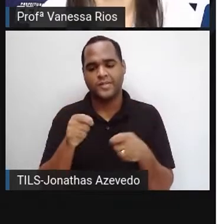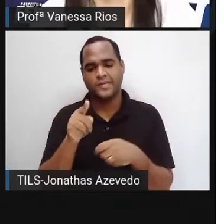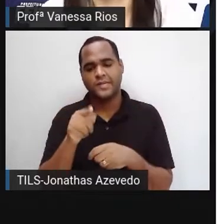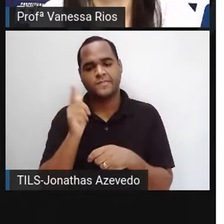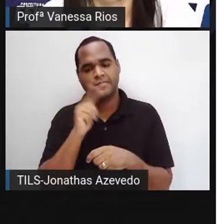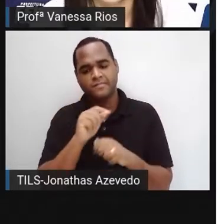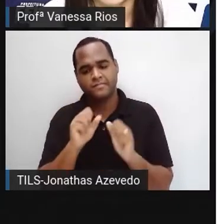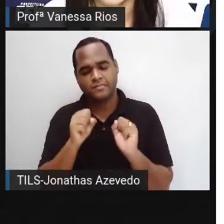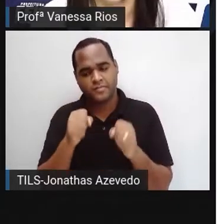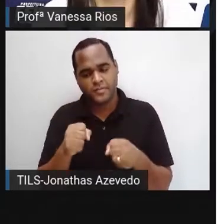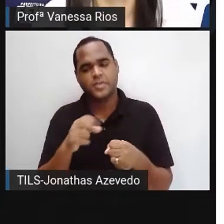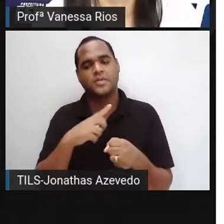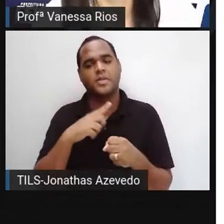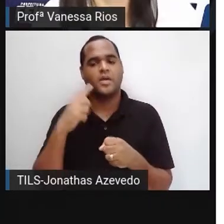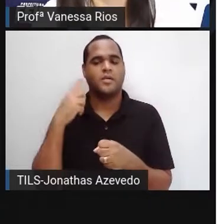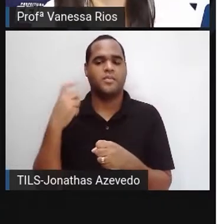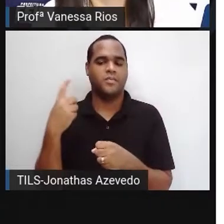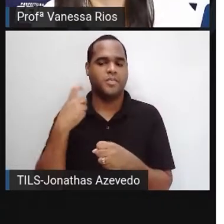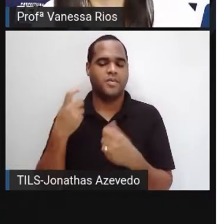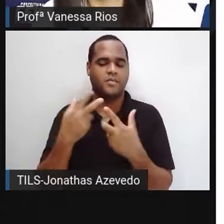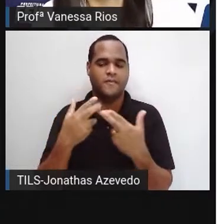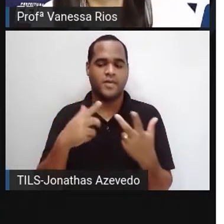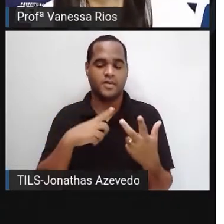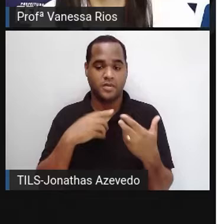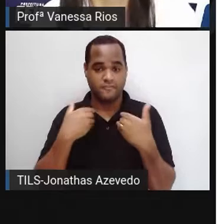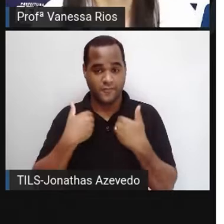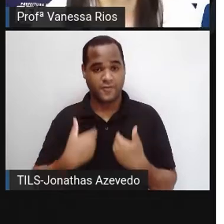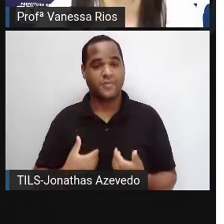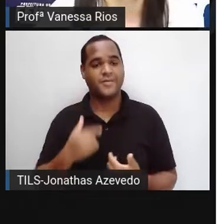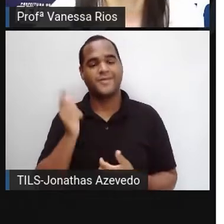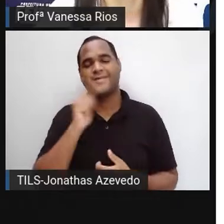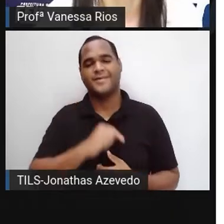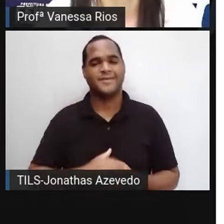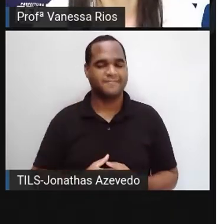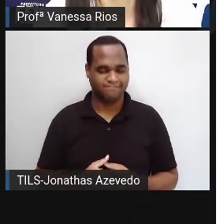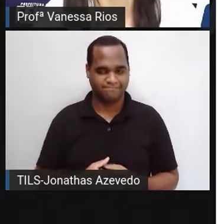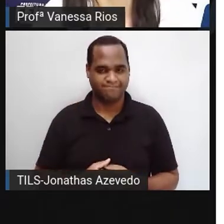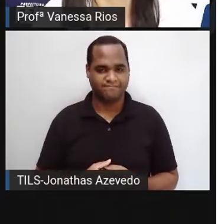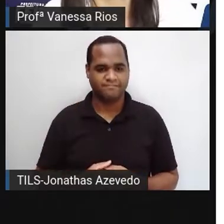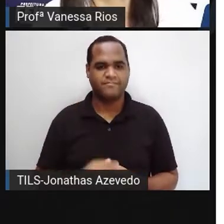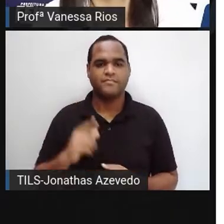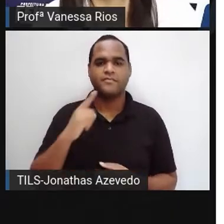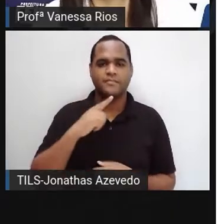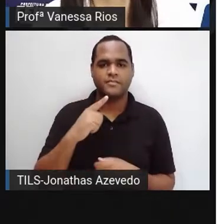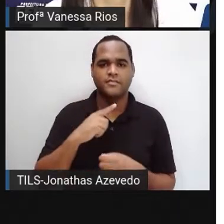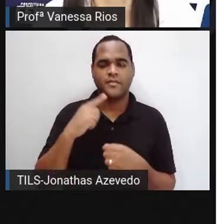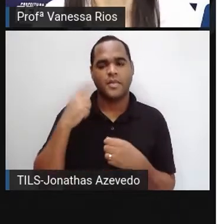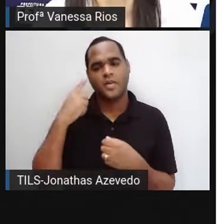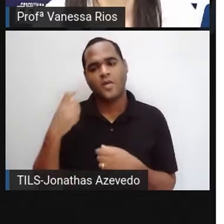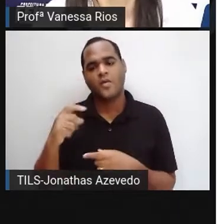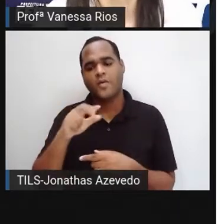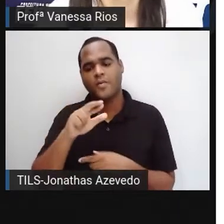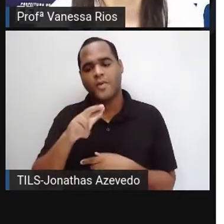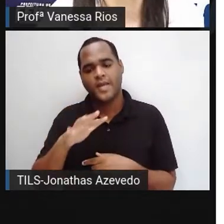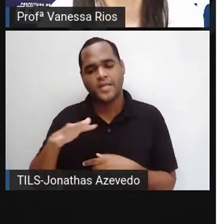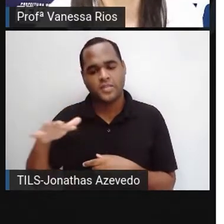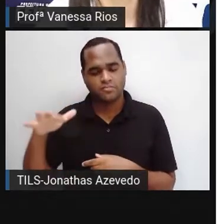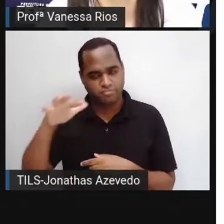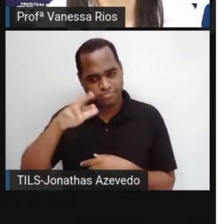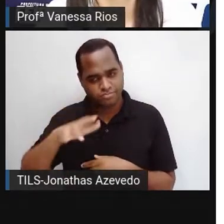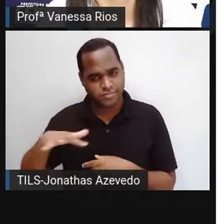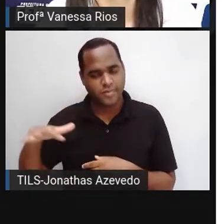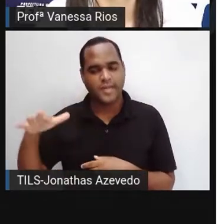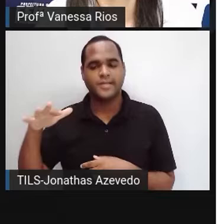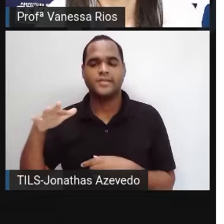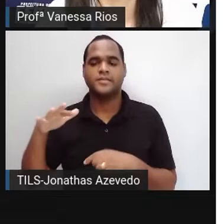controlar alguns desses sons que são produzidos por nosso corpo, colocando nesses sons ritmo, colocando nesse